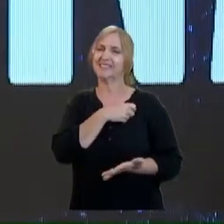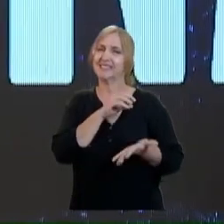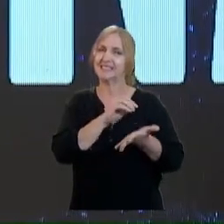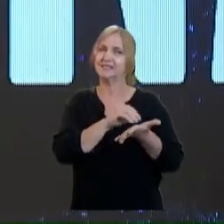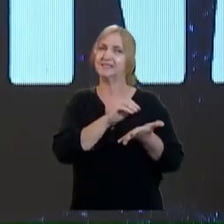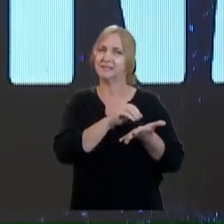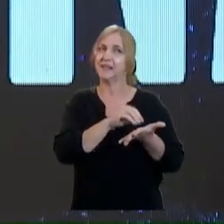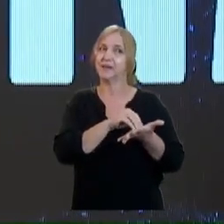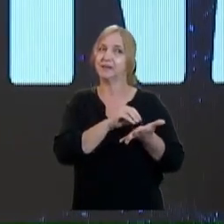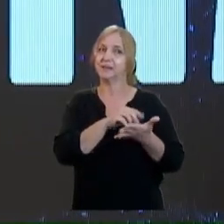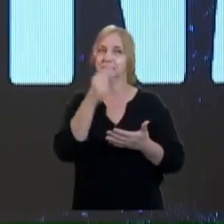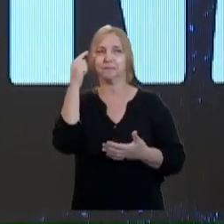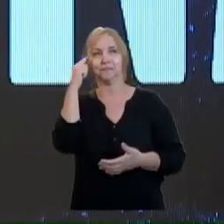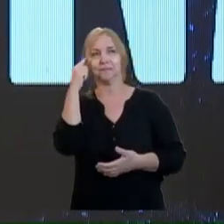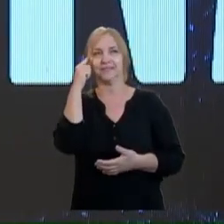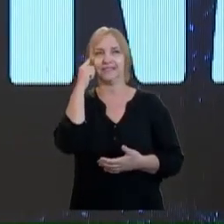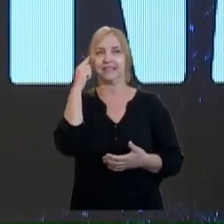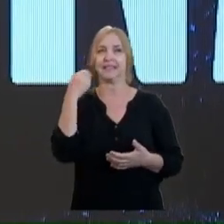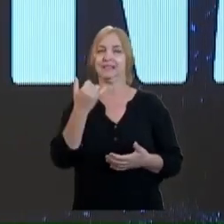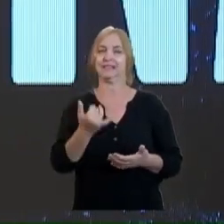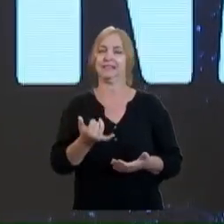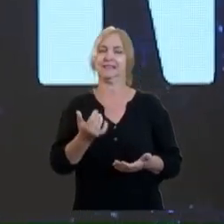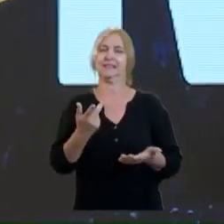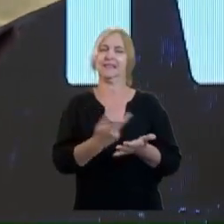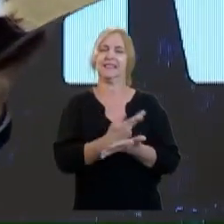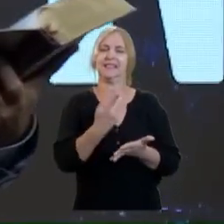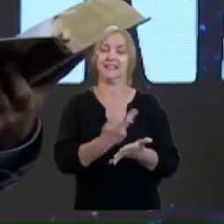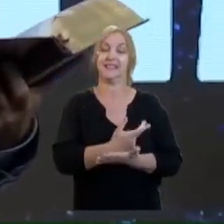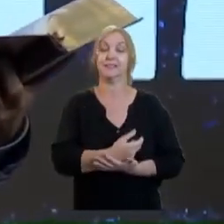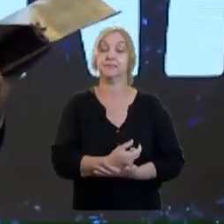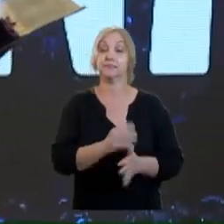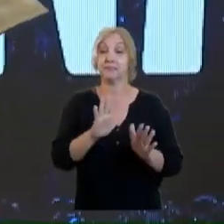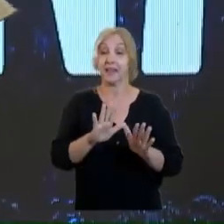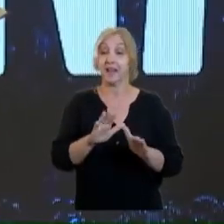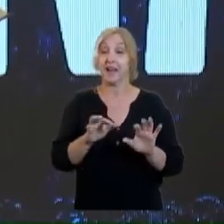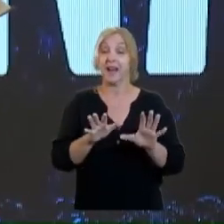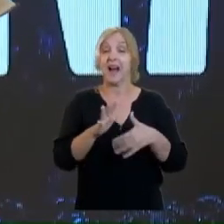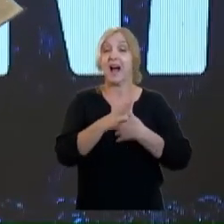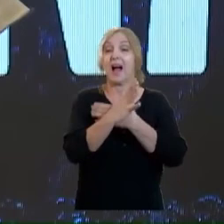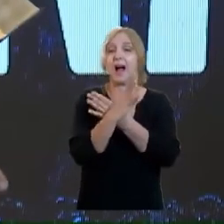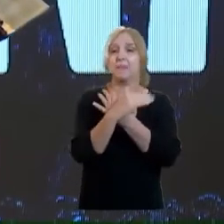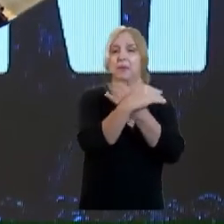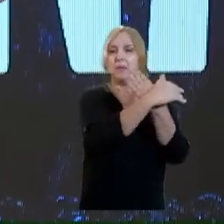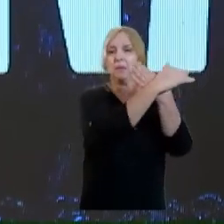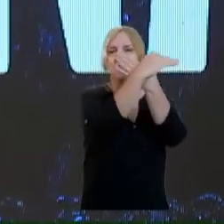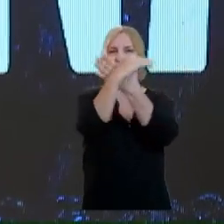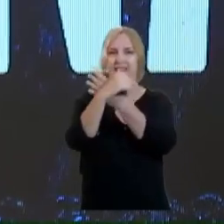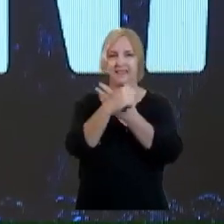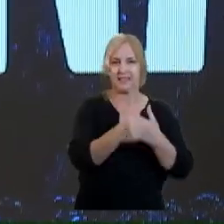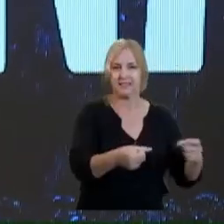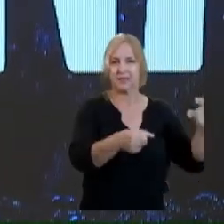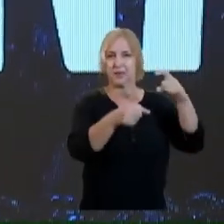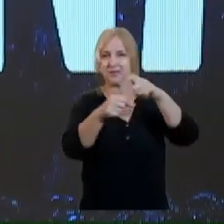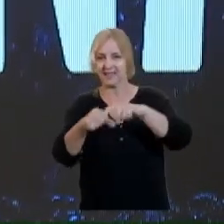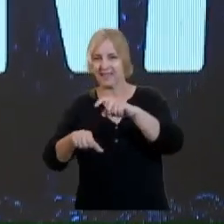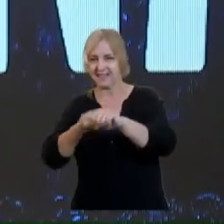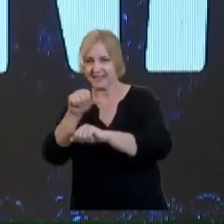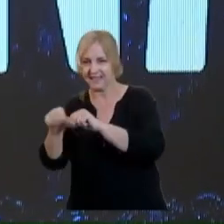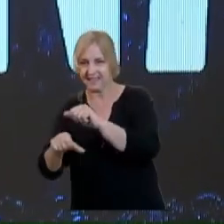que está errado. Se a borboleta voltar lá para aquela sujeira toda da